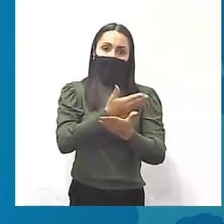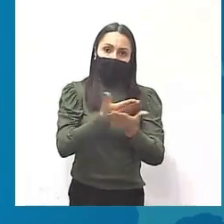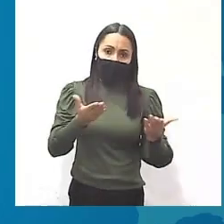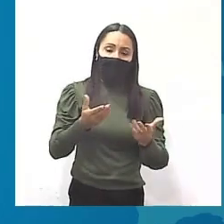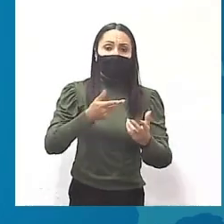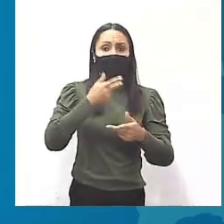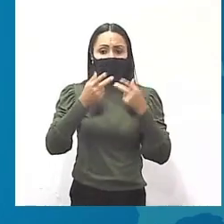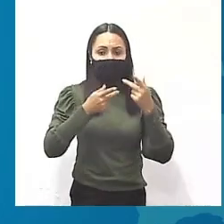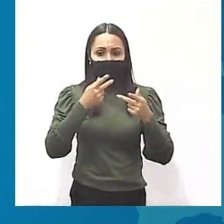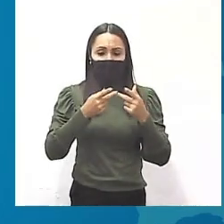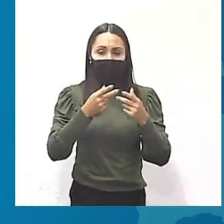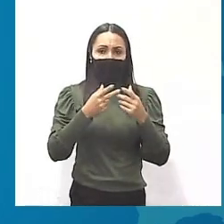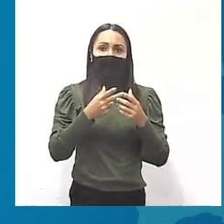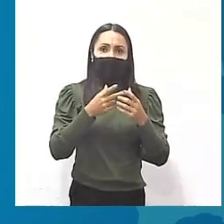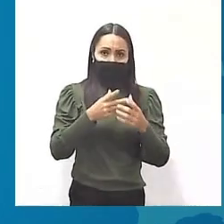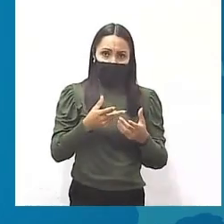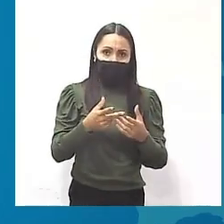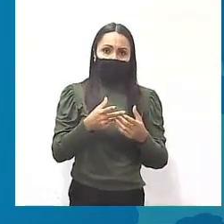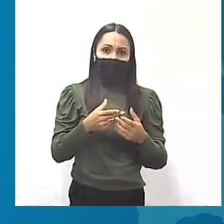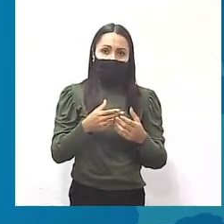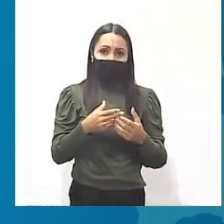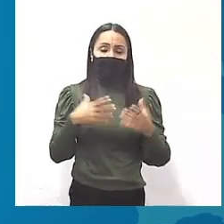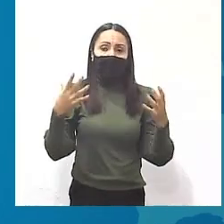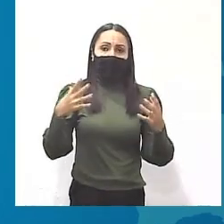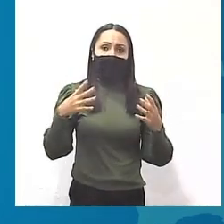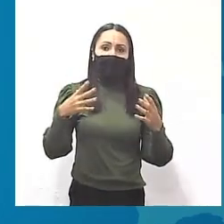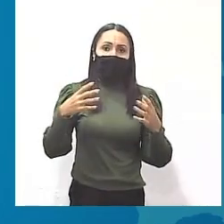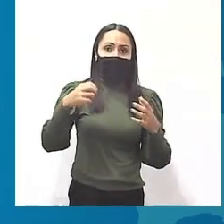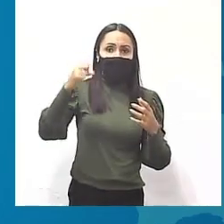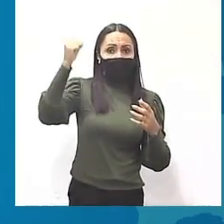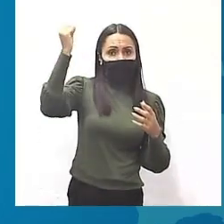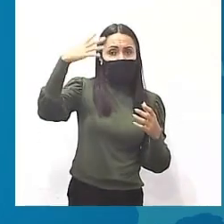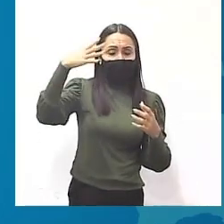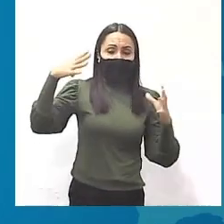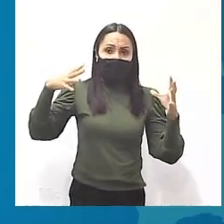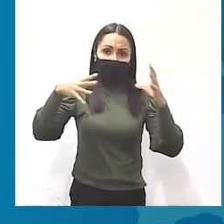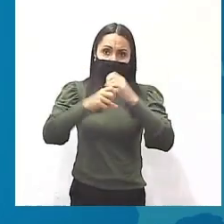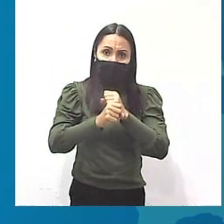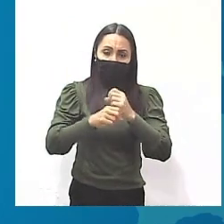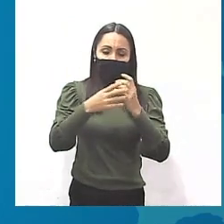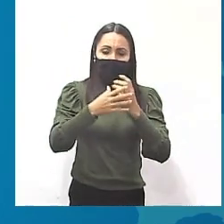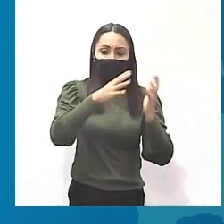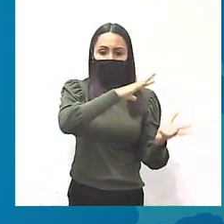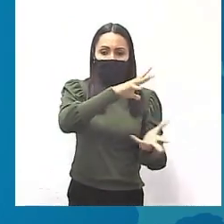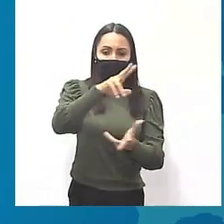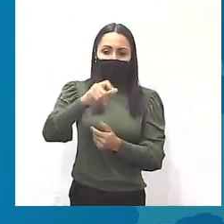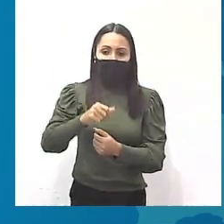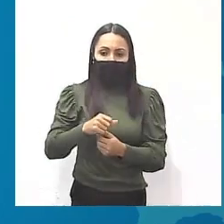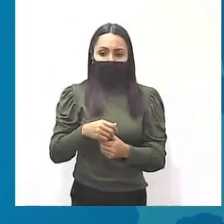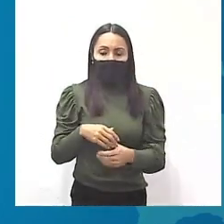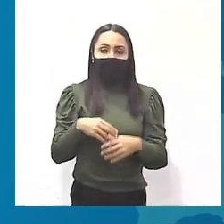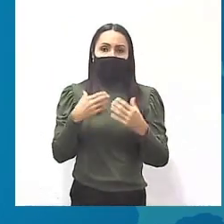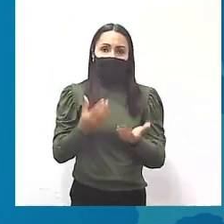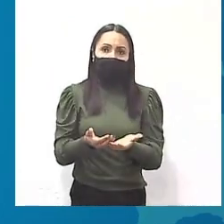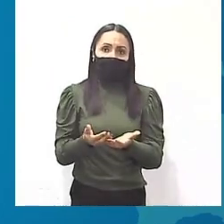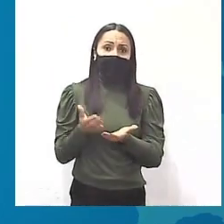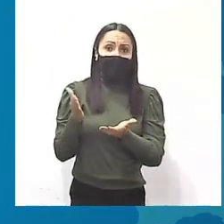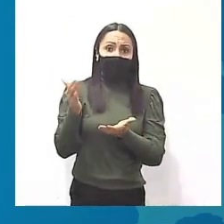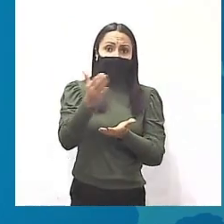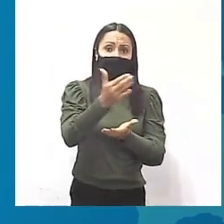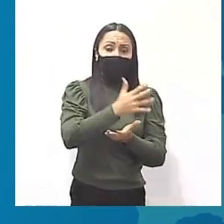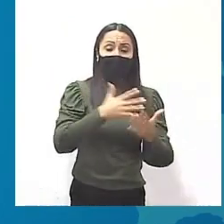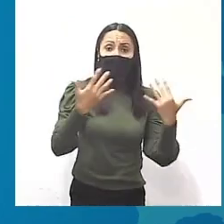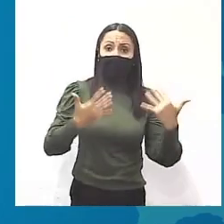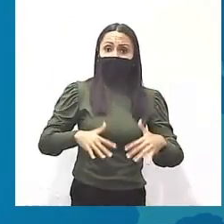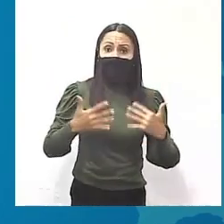fala do aquecimento global, a gente está falando do acúmulo, ou seja, o acúmulo excessivo